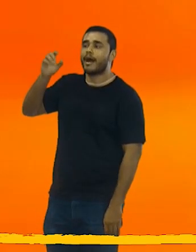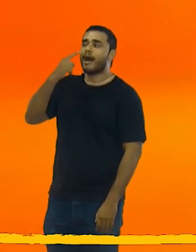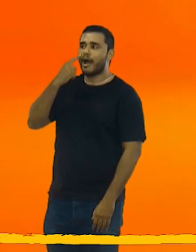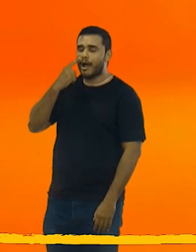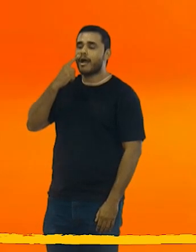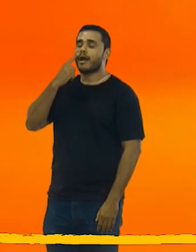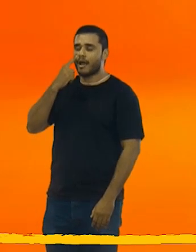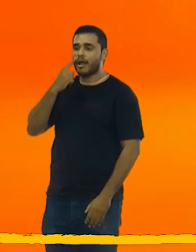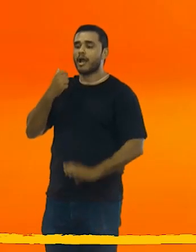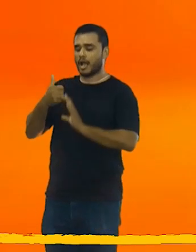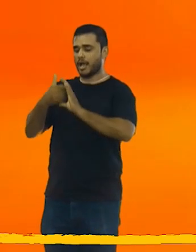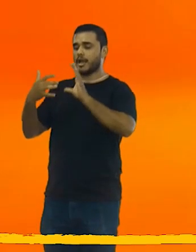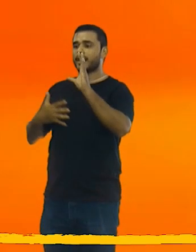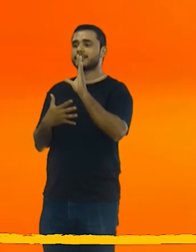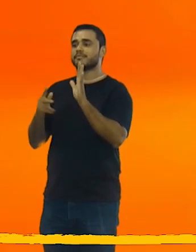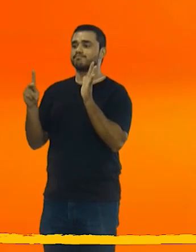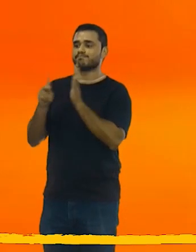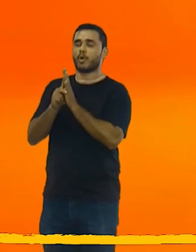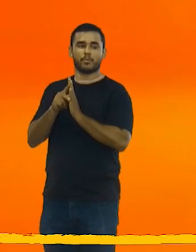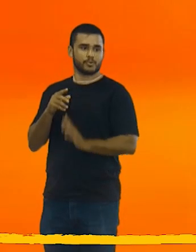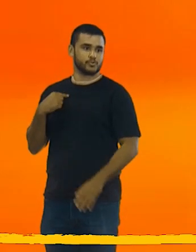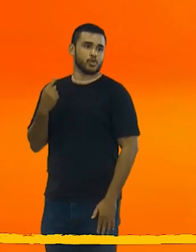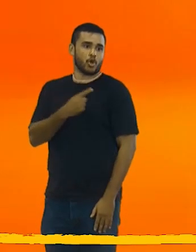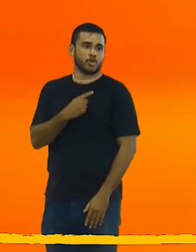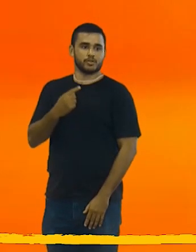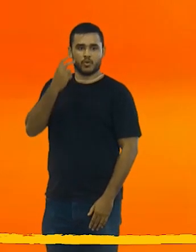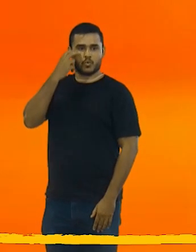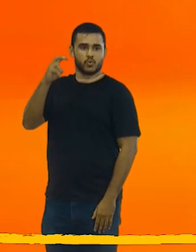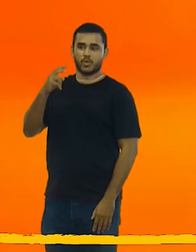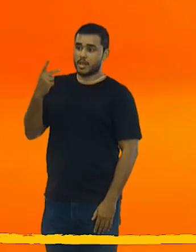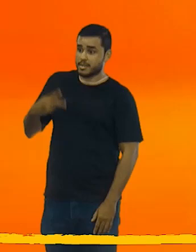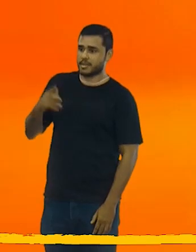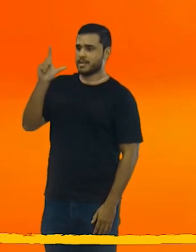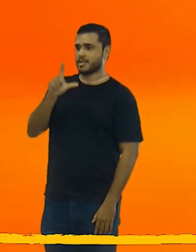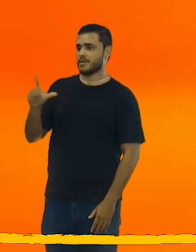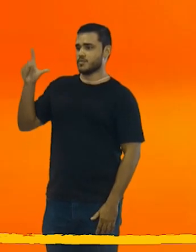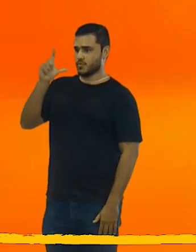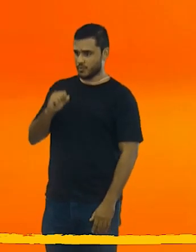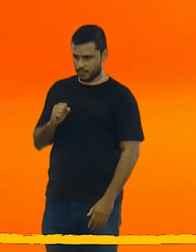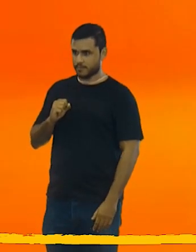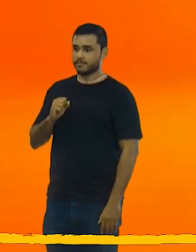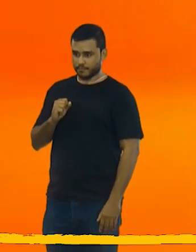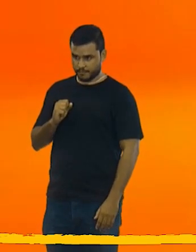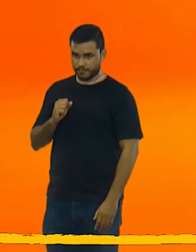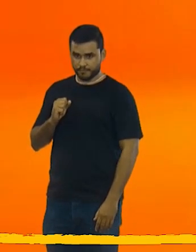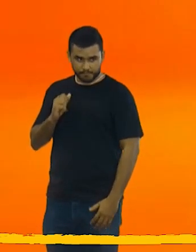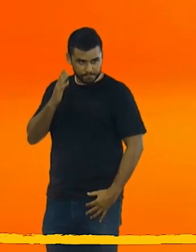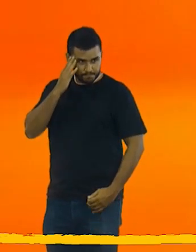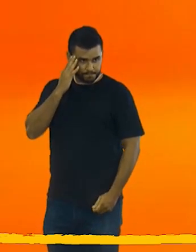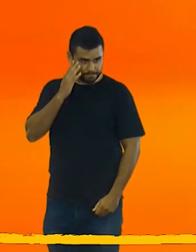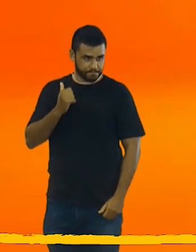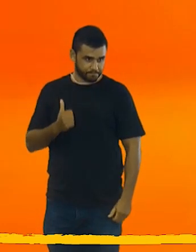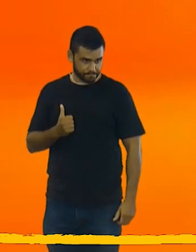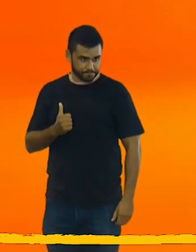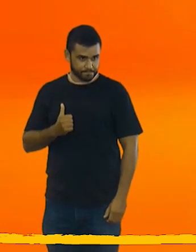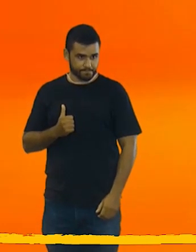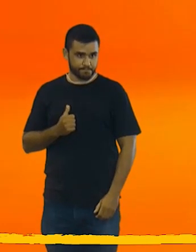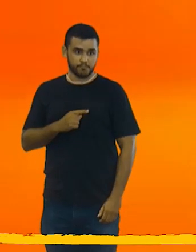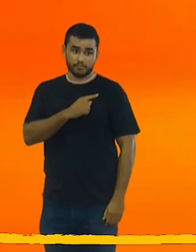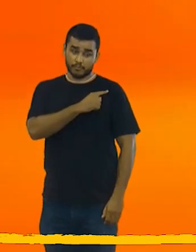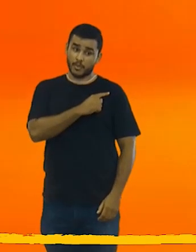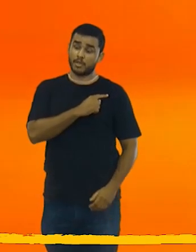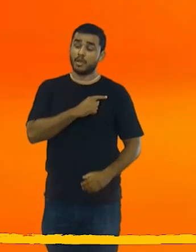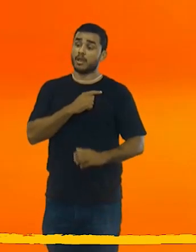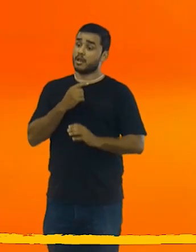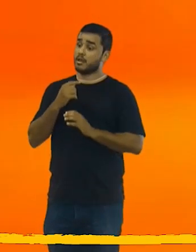enorme e permanente patrimônio literário nacional. Vocês entendem, meus amores?